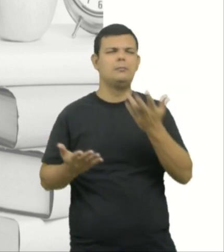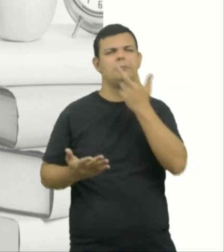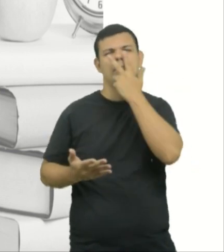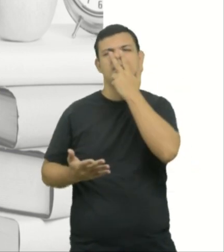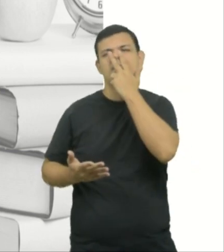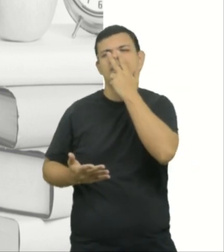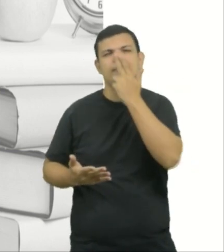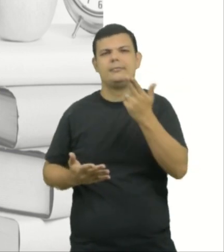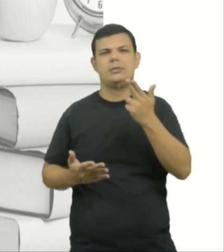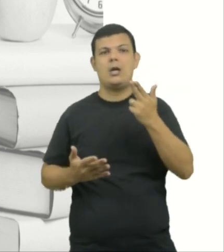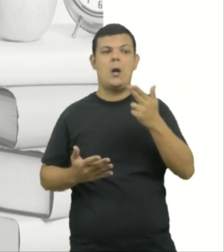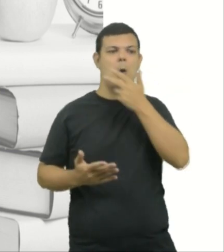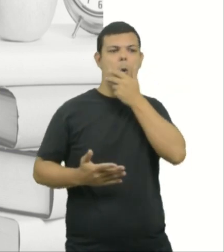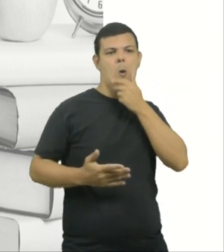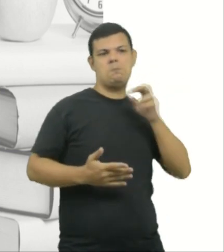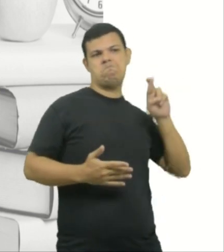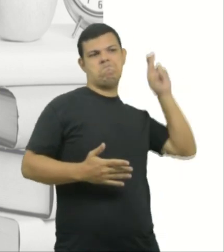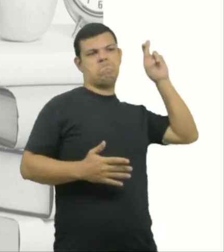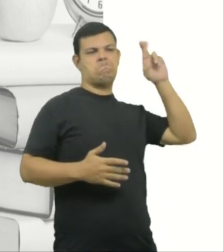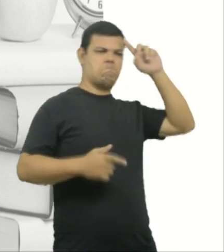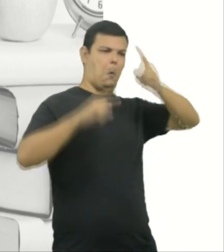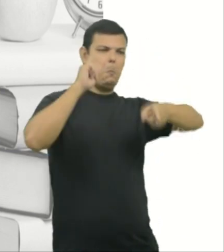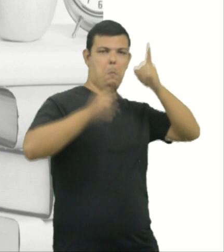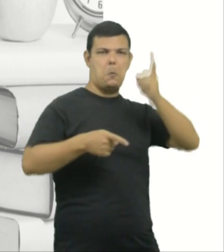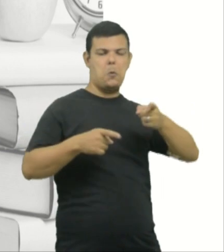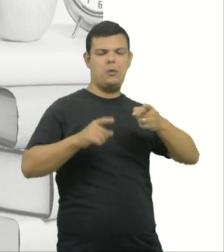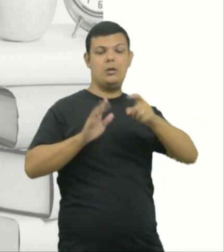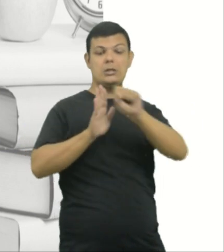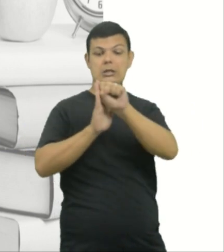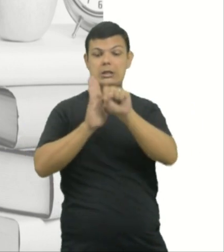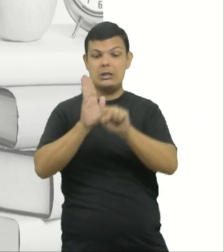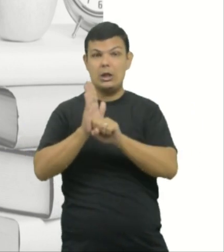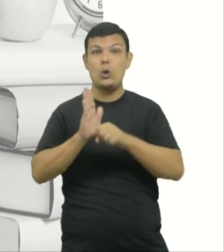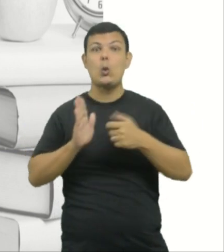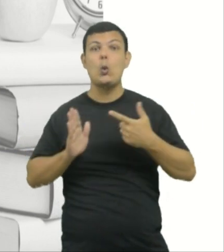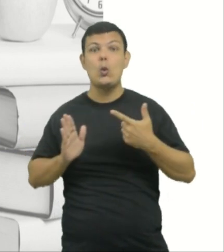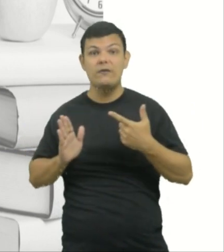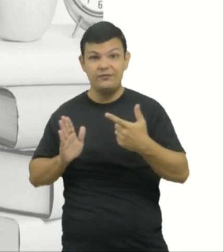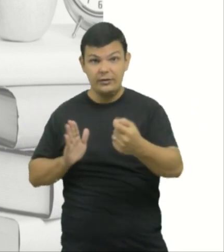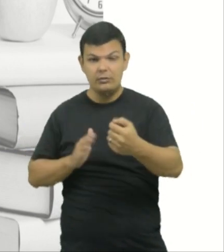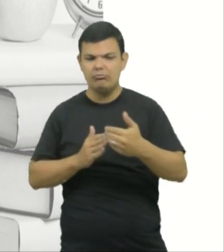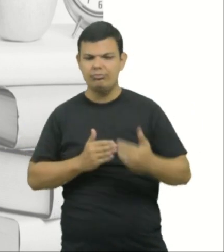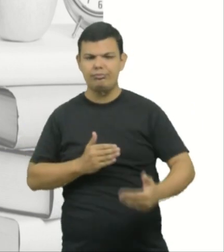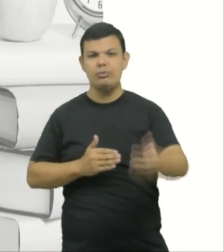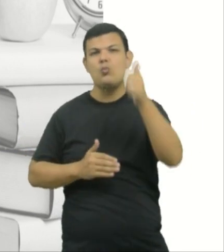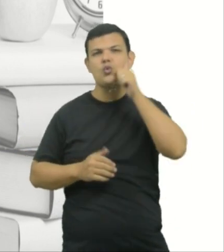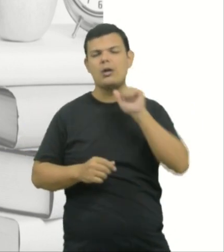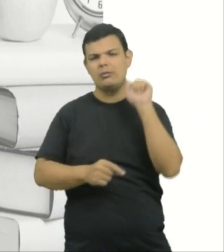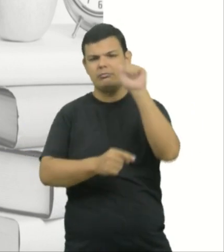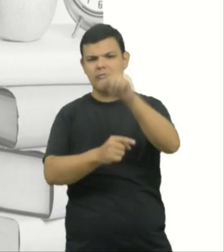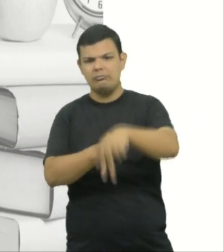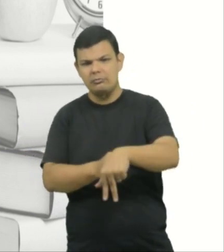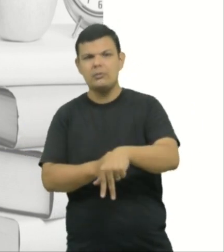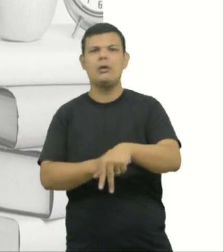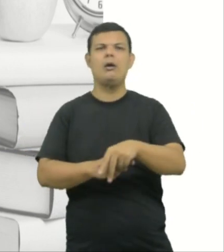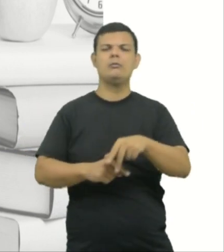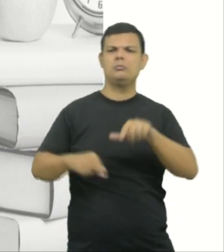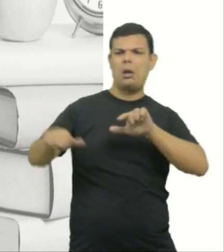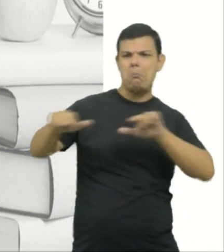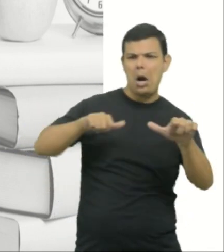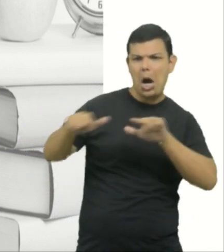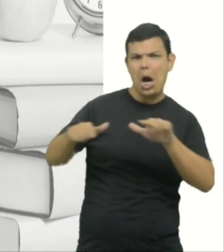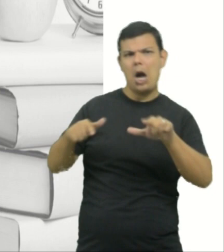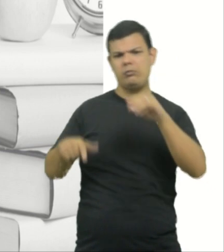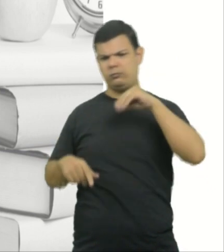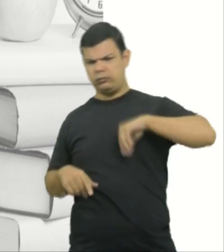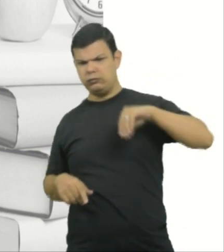muito dependente do marido. A partir do século XX, a mulher participou do mercado passou a entrar no mercado de trabalho,